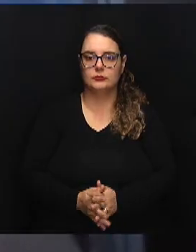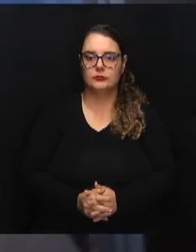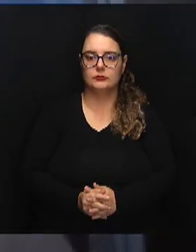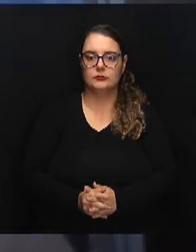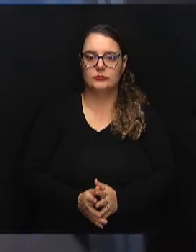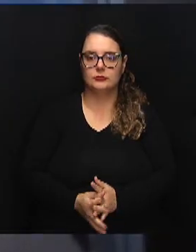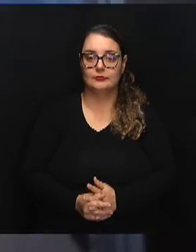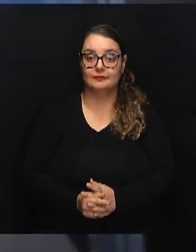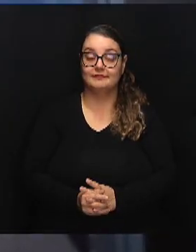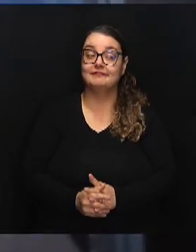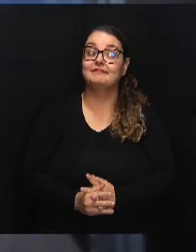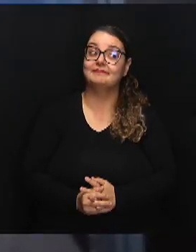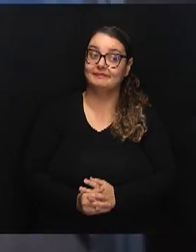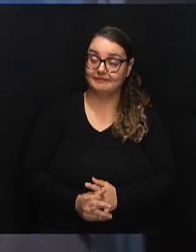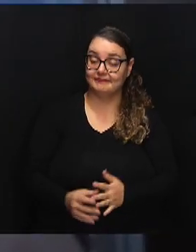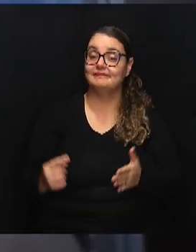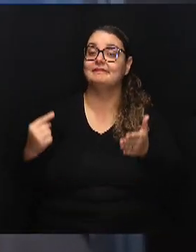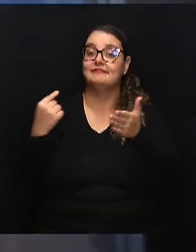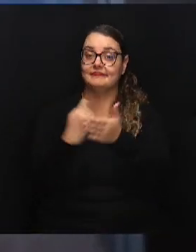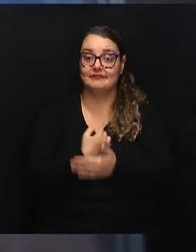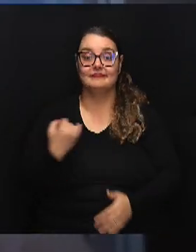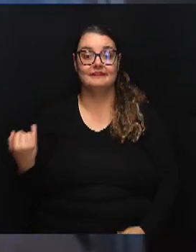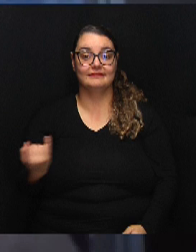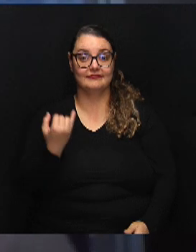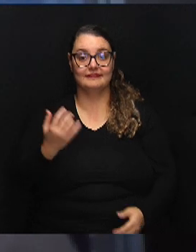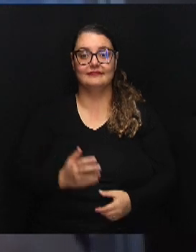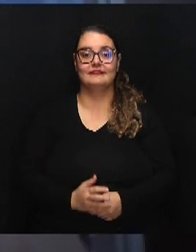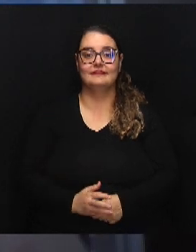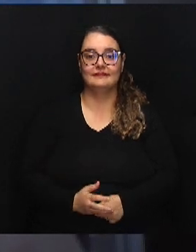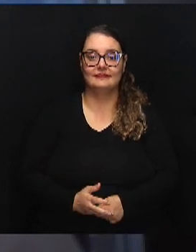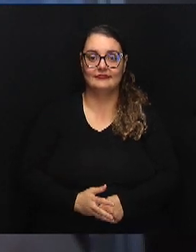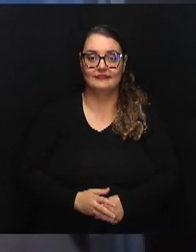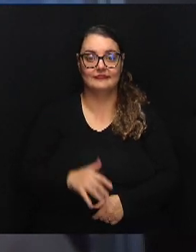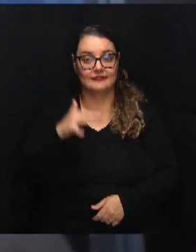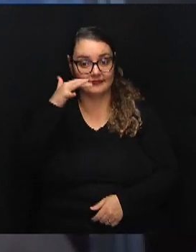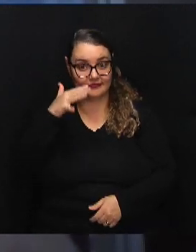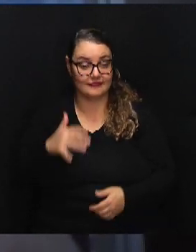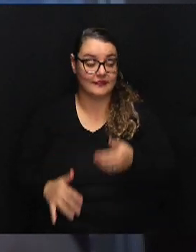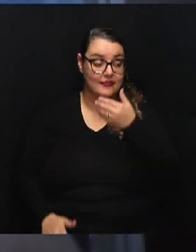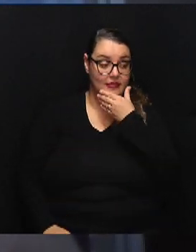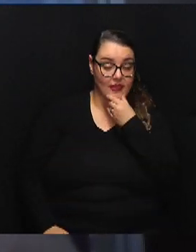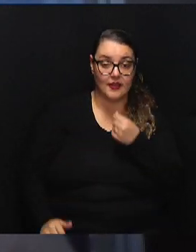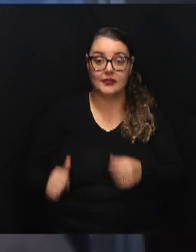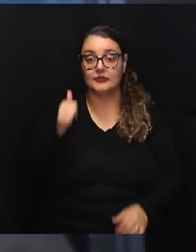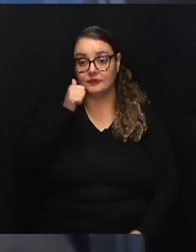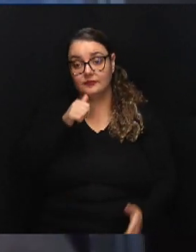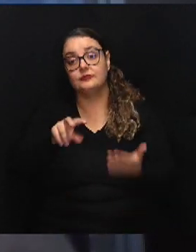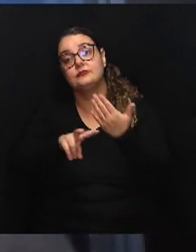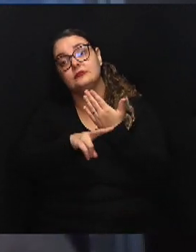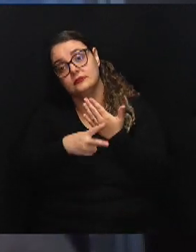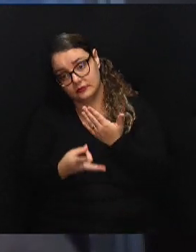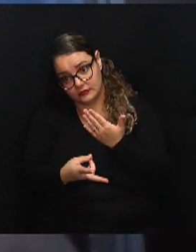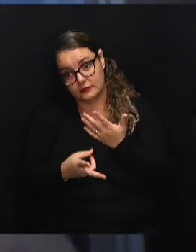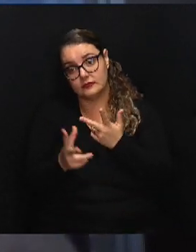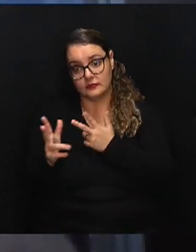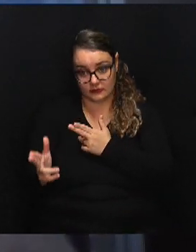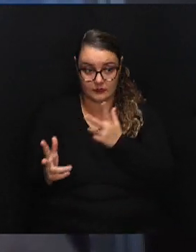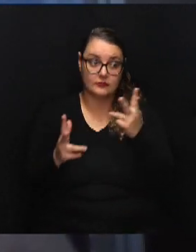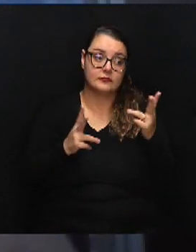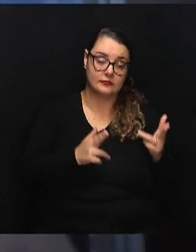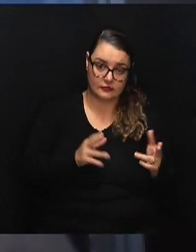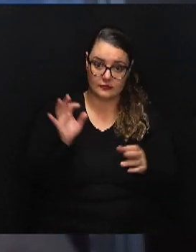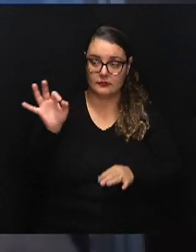Olha, essa é uma pergunta bastante interessante, Ana. Homens e mulheres são afetados na mesma proporção